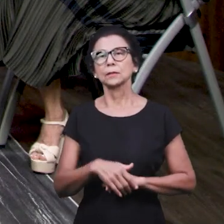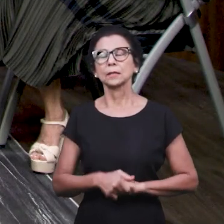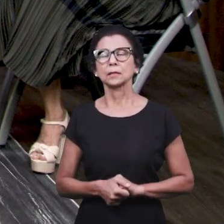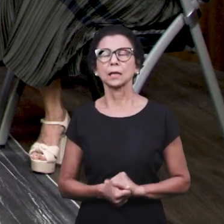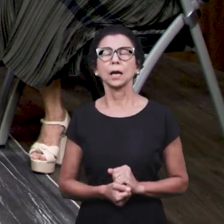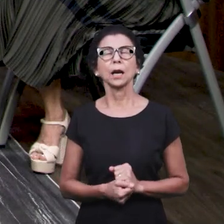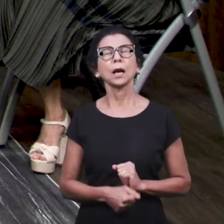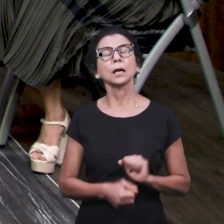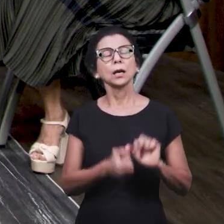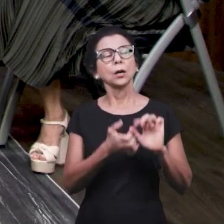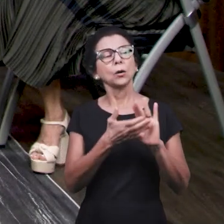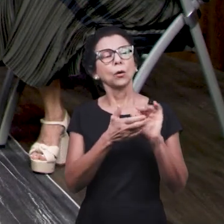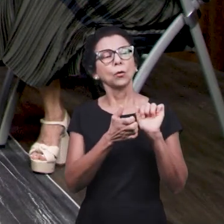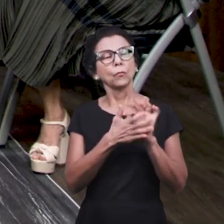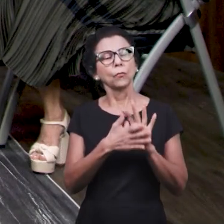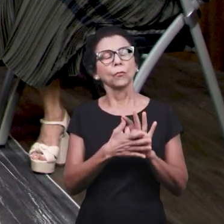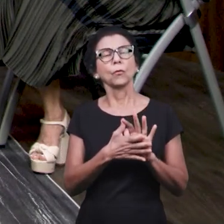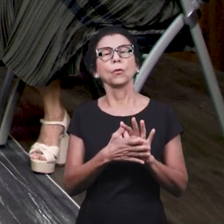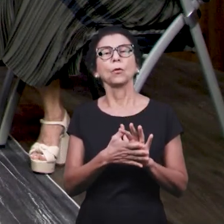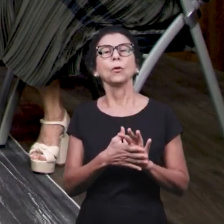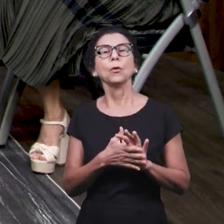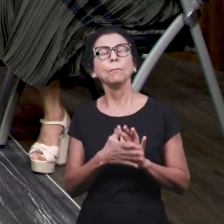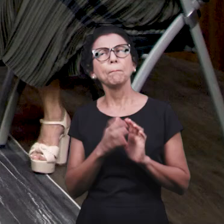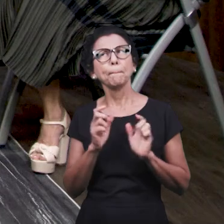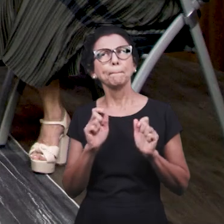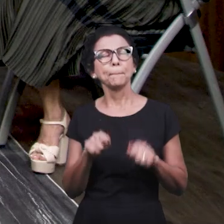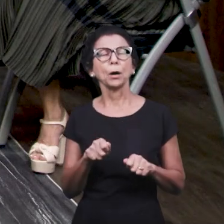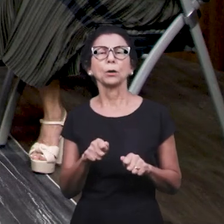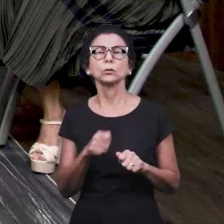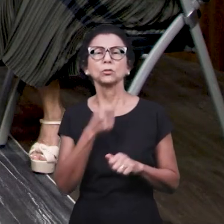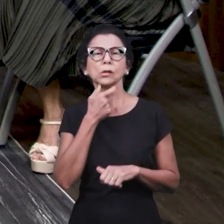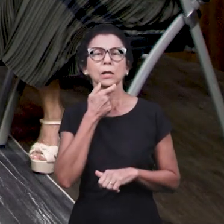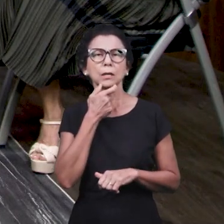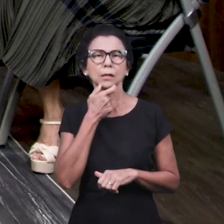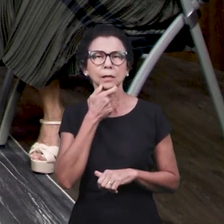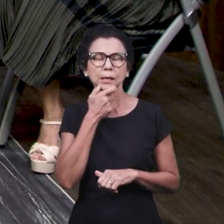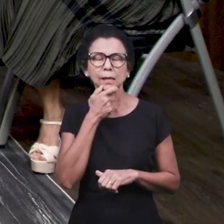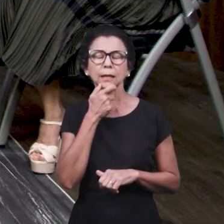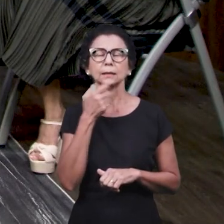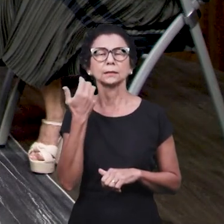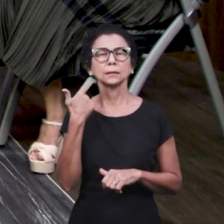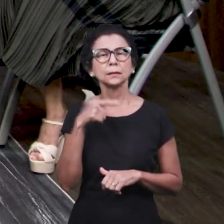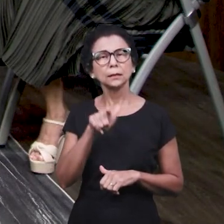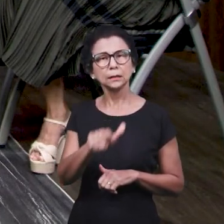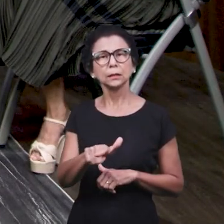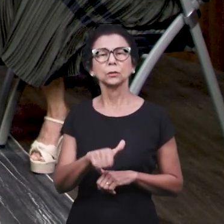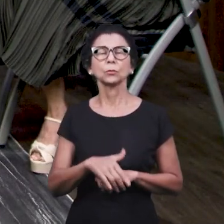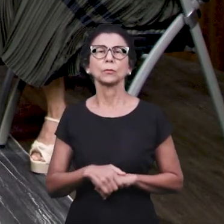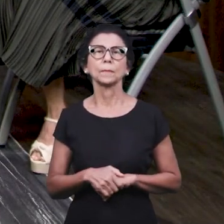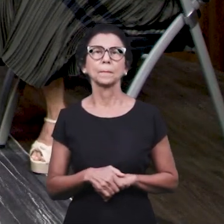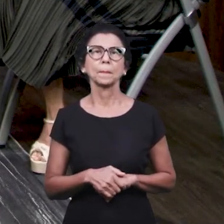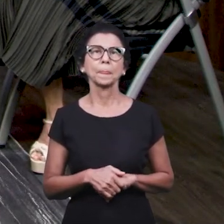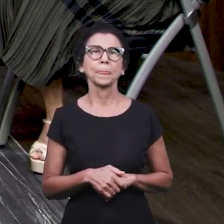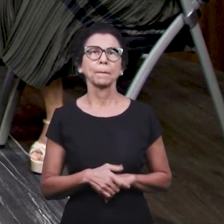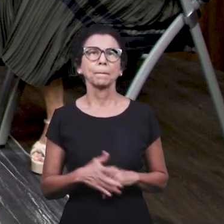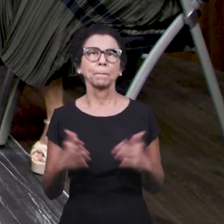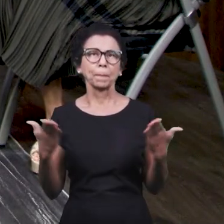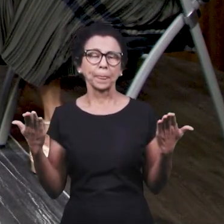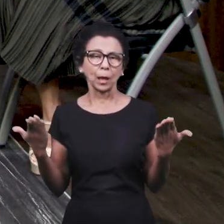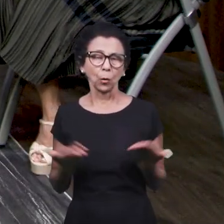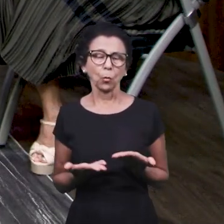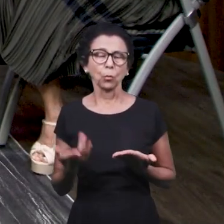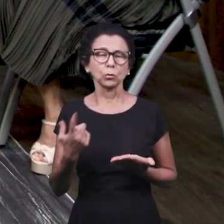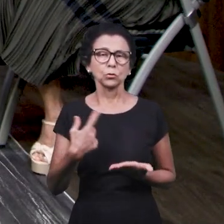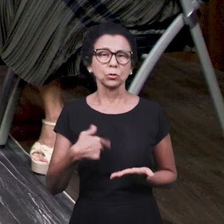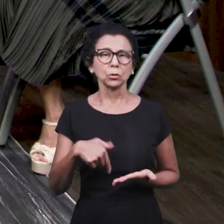de louvores em inglês. Hoje nós estávamos ouvindo a de louvores das crianças do Reino Unido. Já